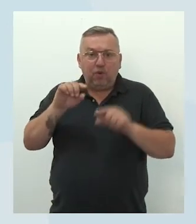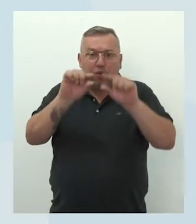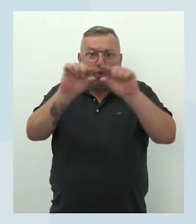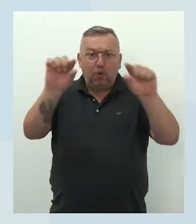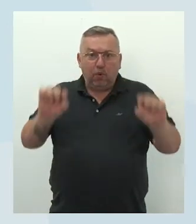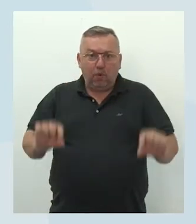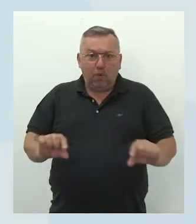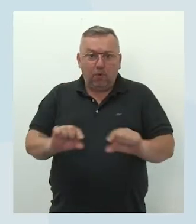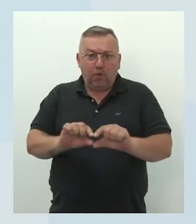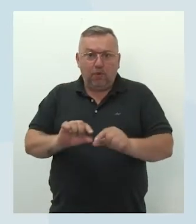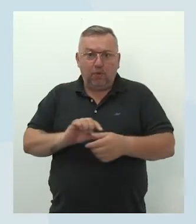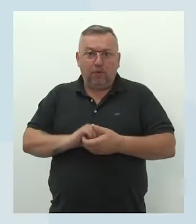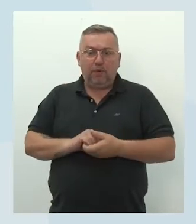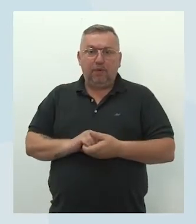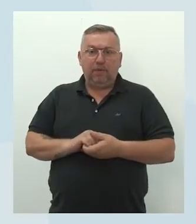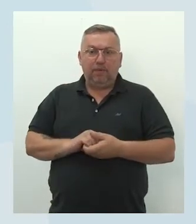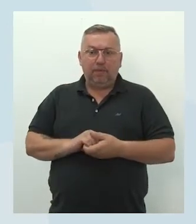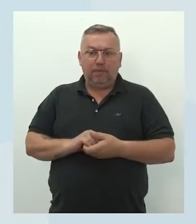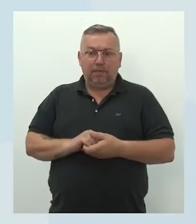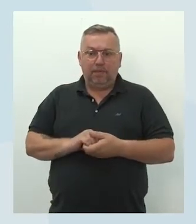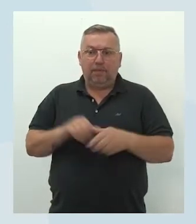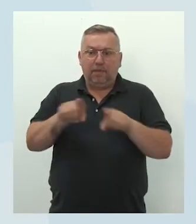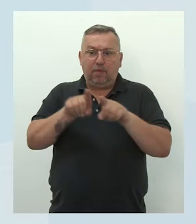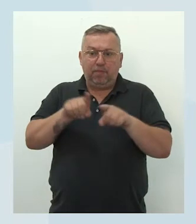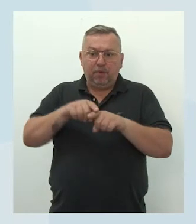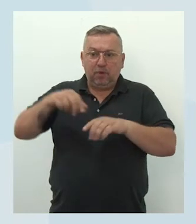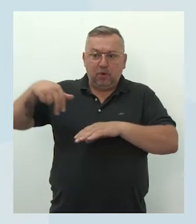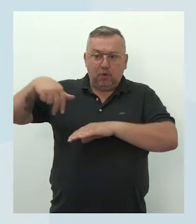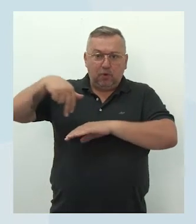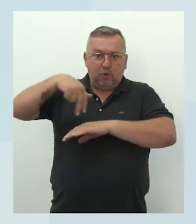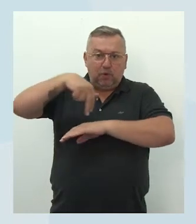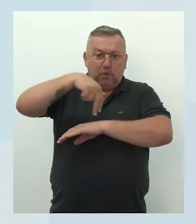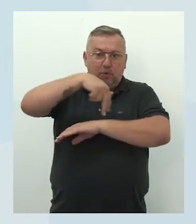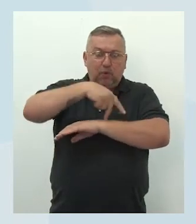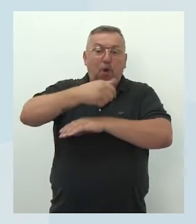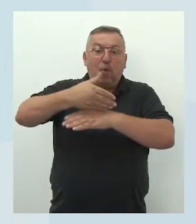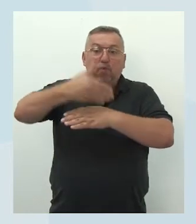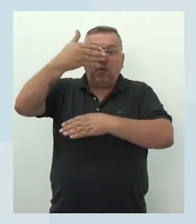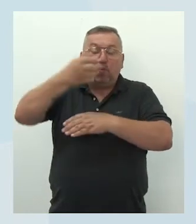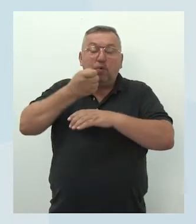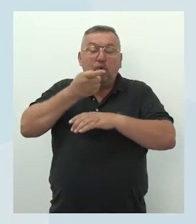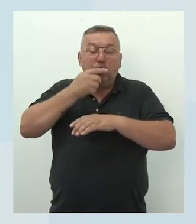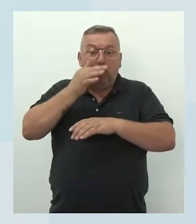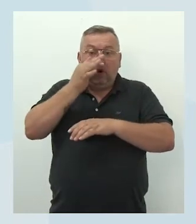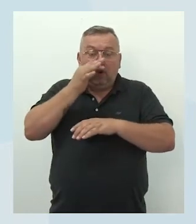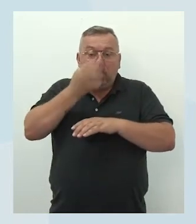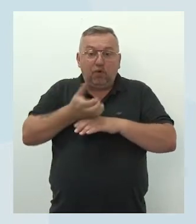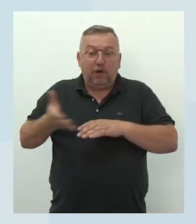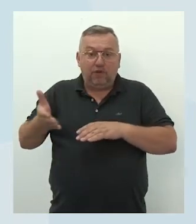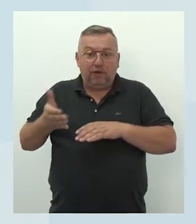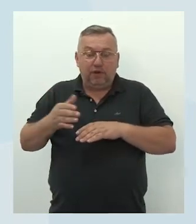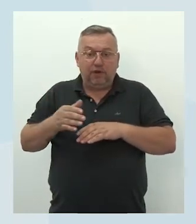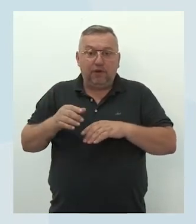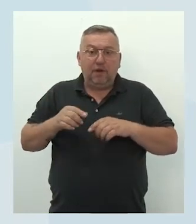Podem respondendo aí, tá, gente? Caminhar sobre a mureta do jardim. É área ou